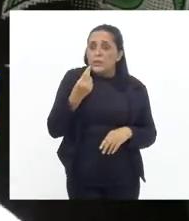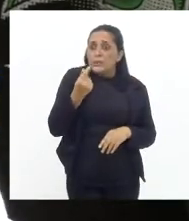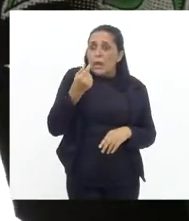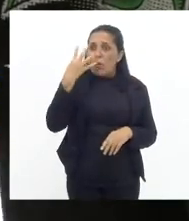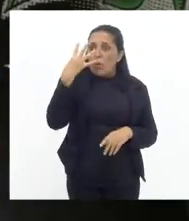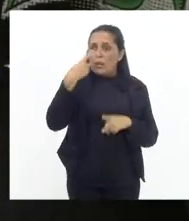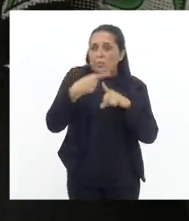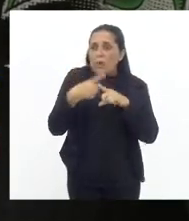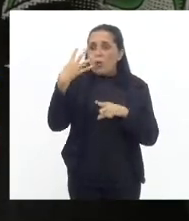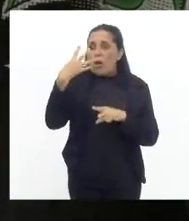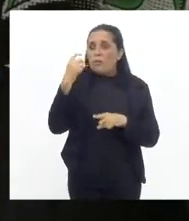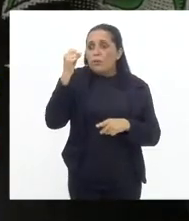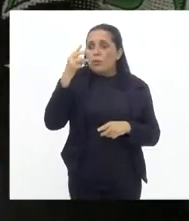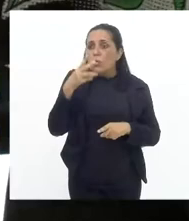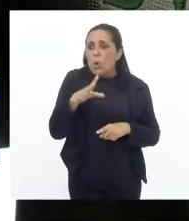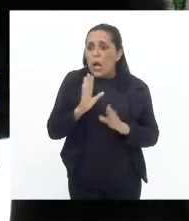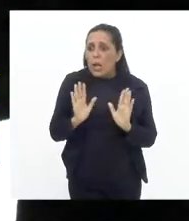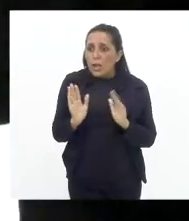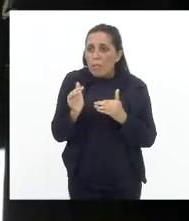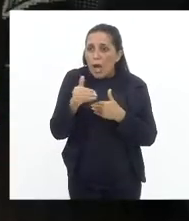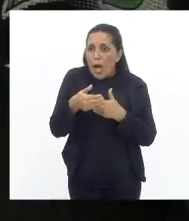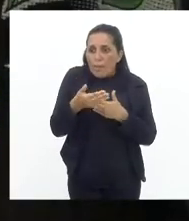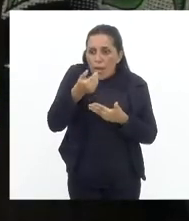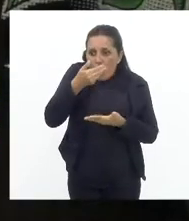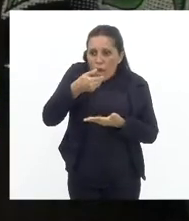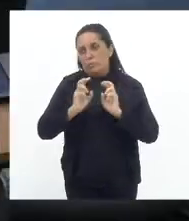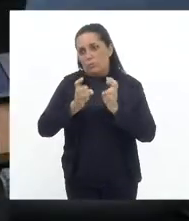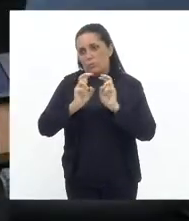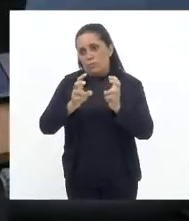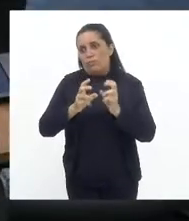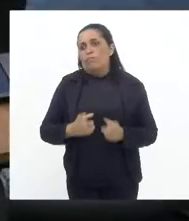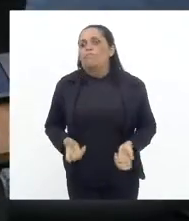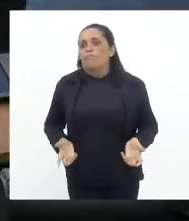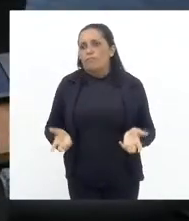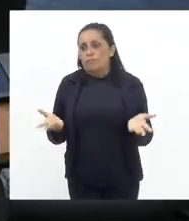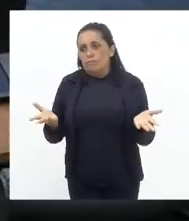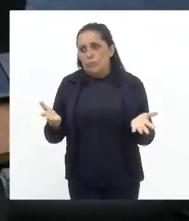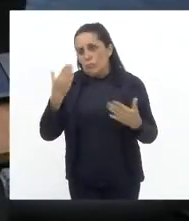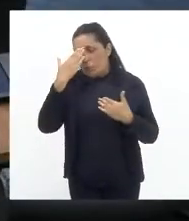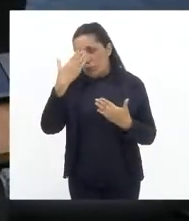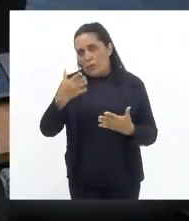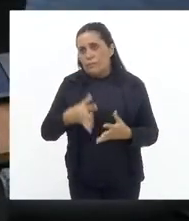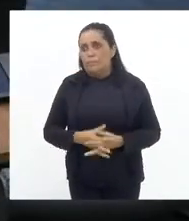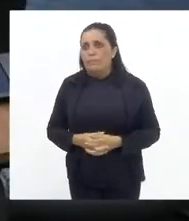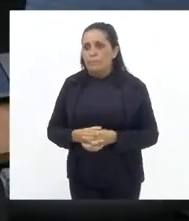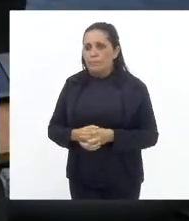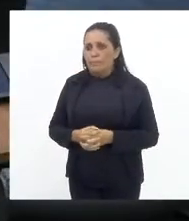4 e 6 da manhã que leva marmita que vem para o centro da cidade de trabalhar obrigado